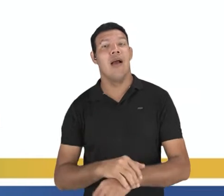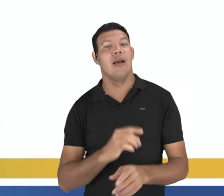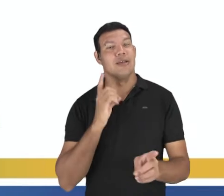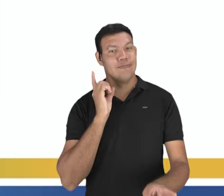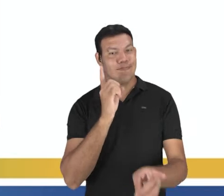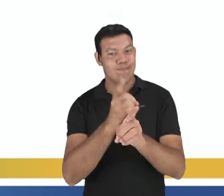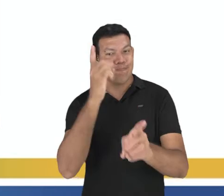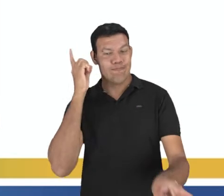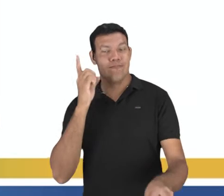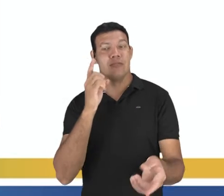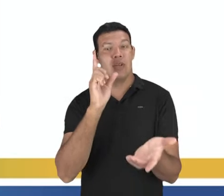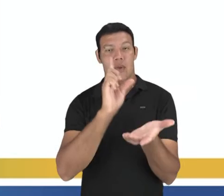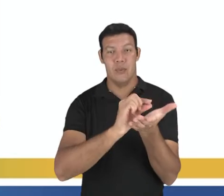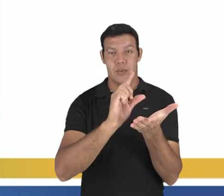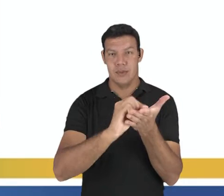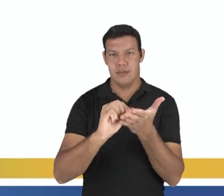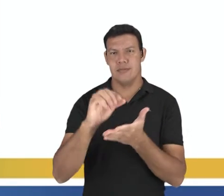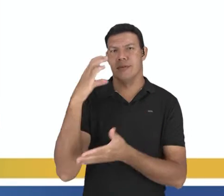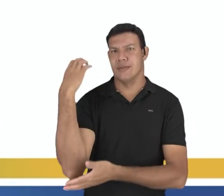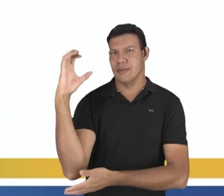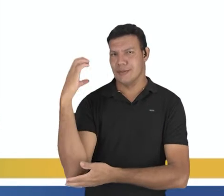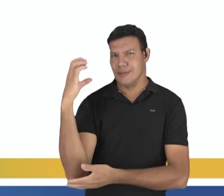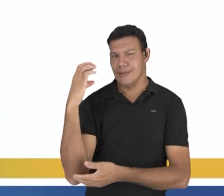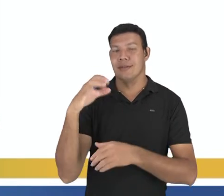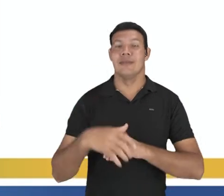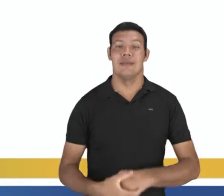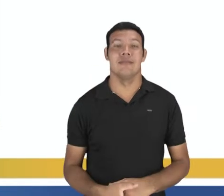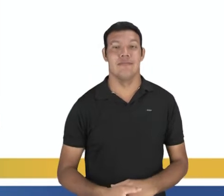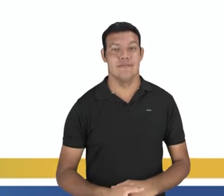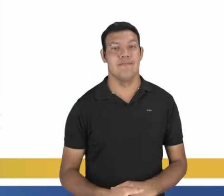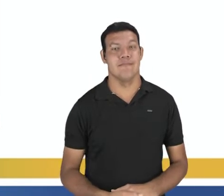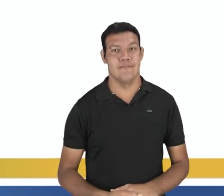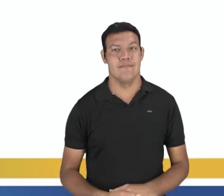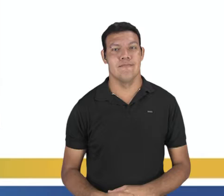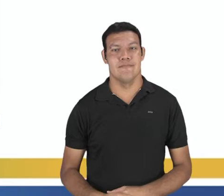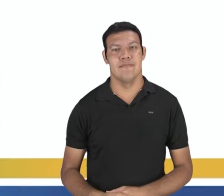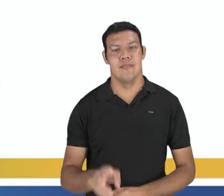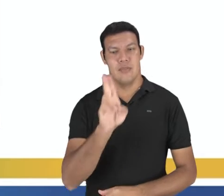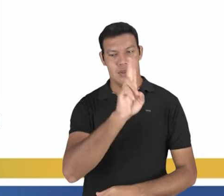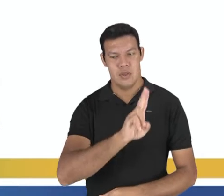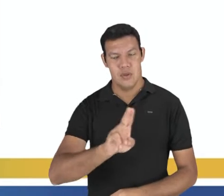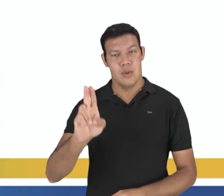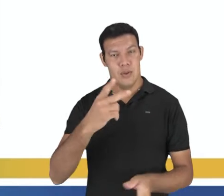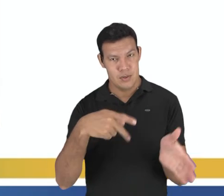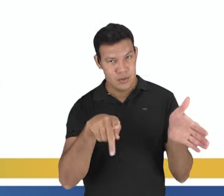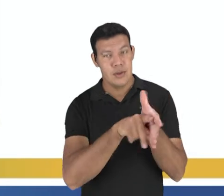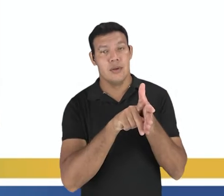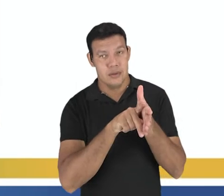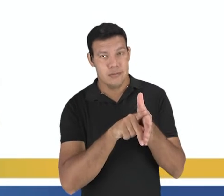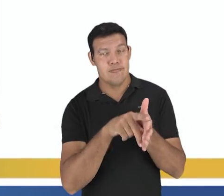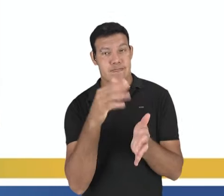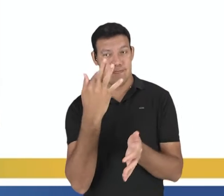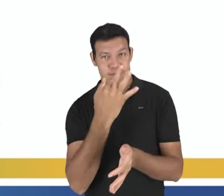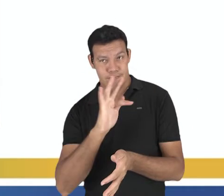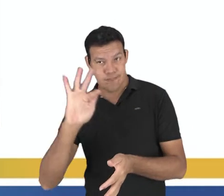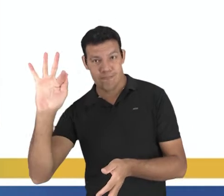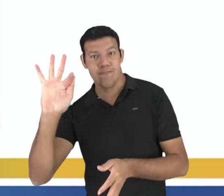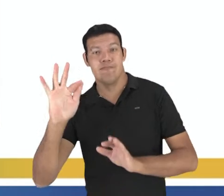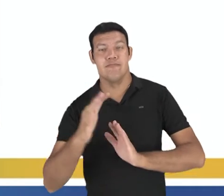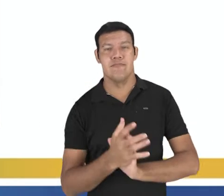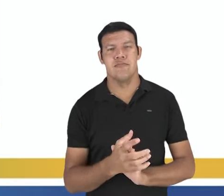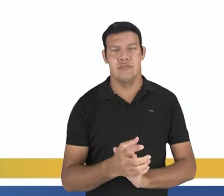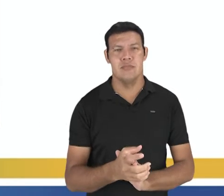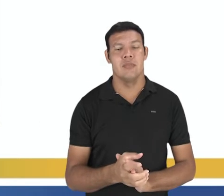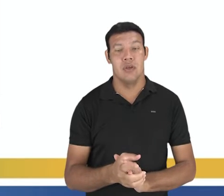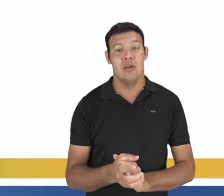artigos científicos, ou seja, são artigos que saem das universidades, das faculdades, num